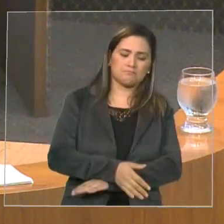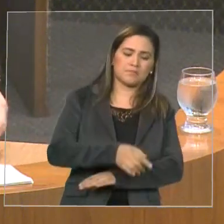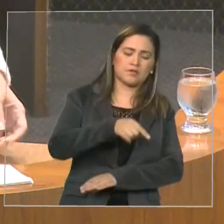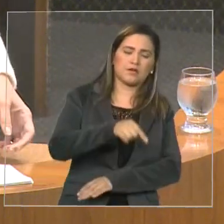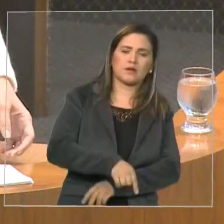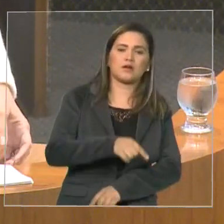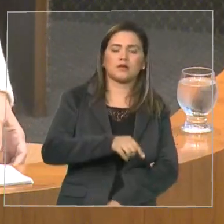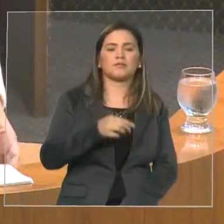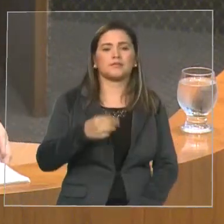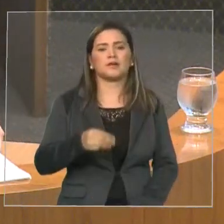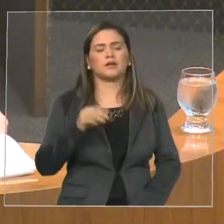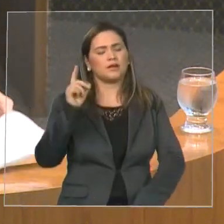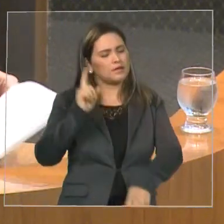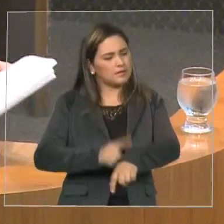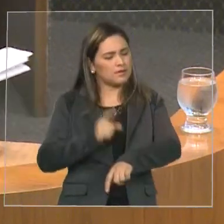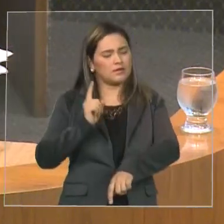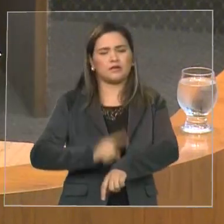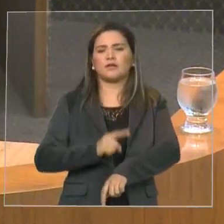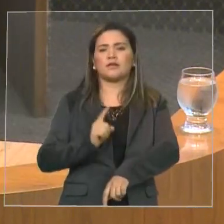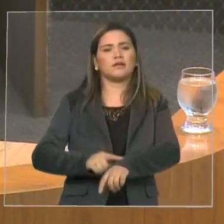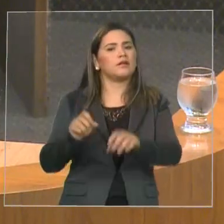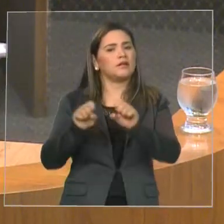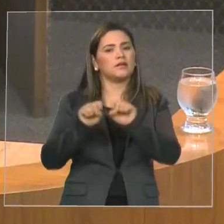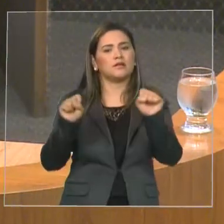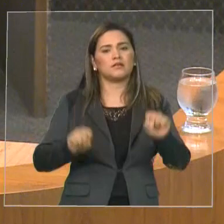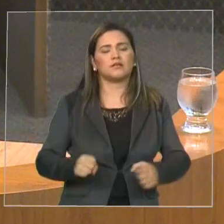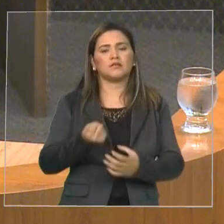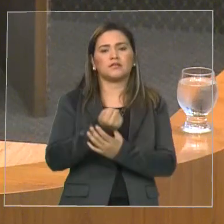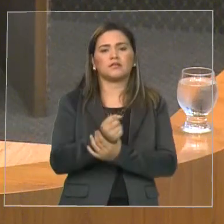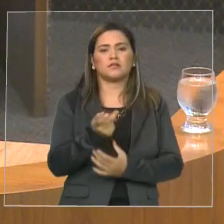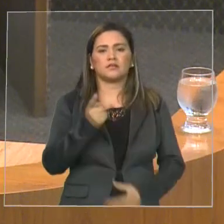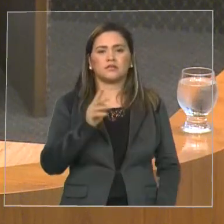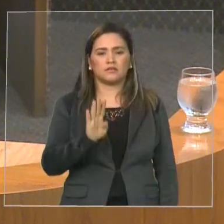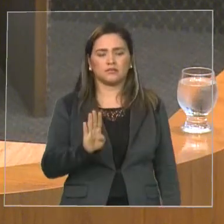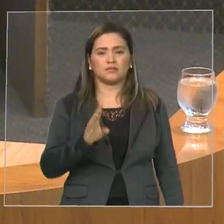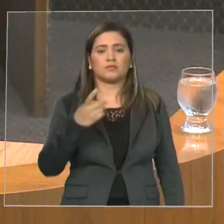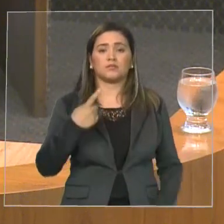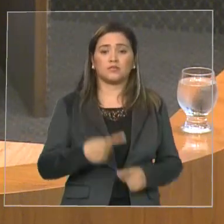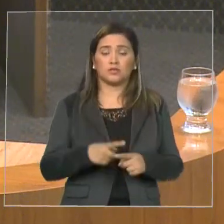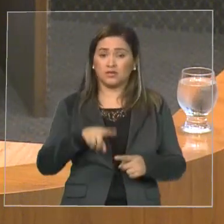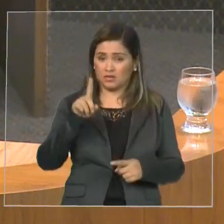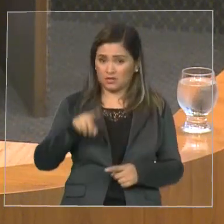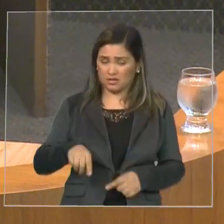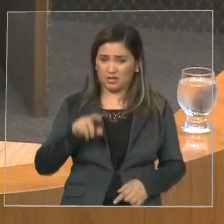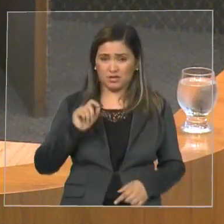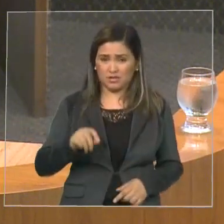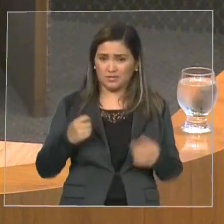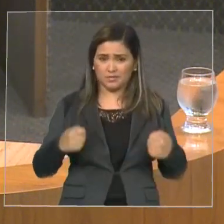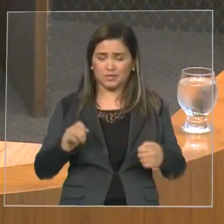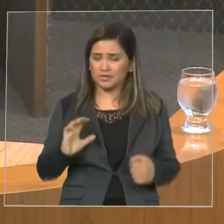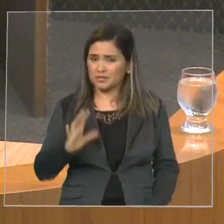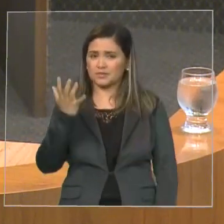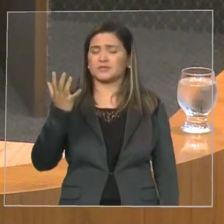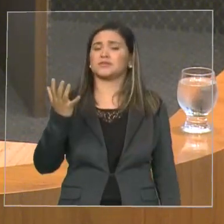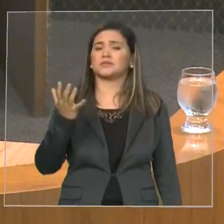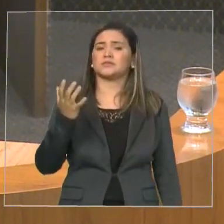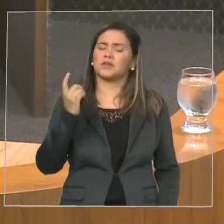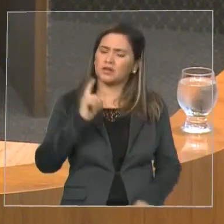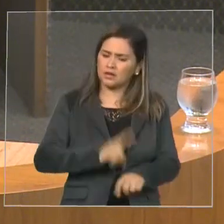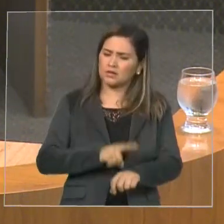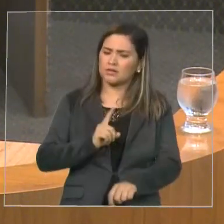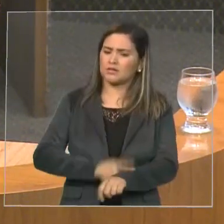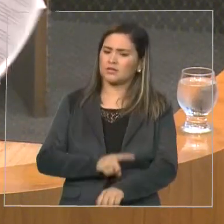no sistema de segurança pública do Maranhão, porque é isso que tem que acontecer. Intervenção